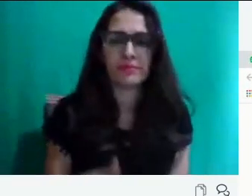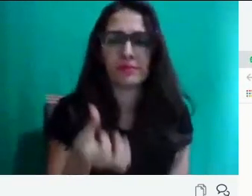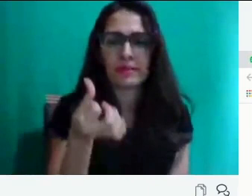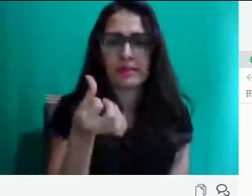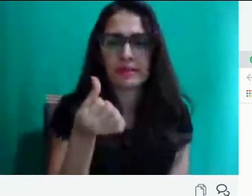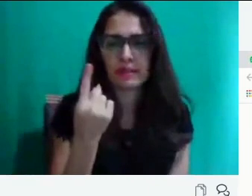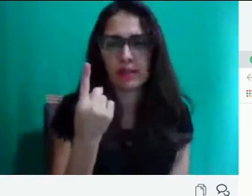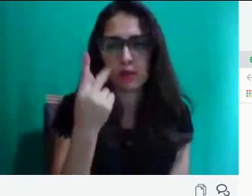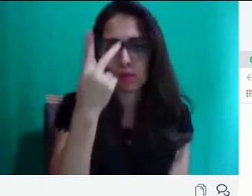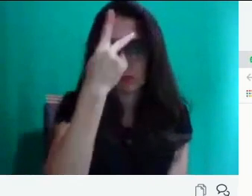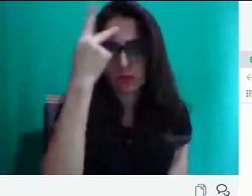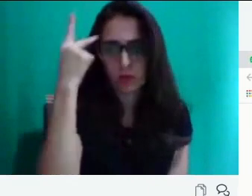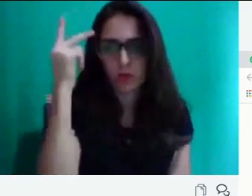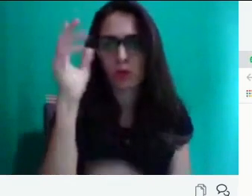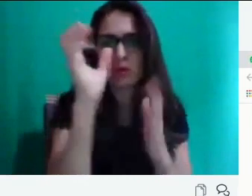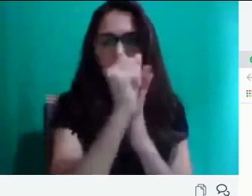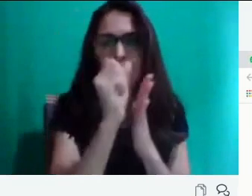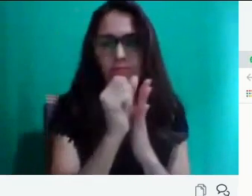61 inscritos,